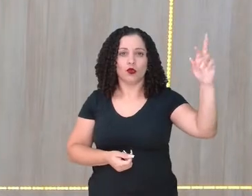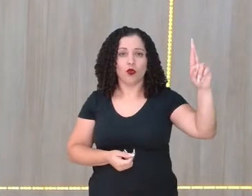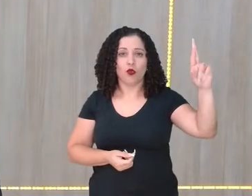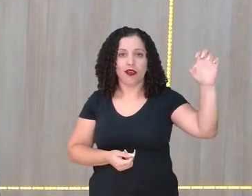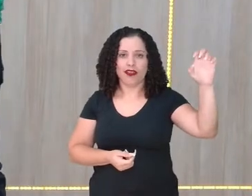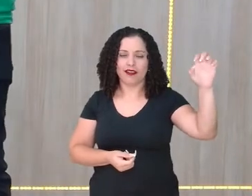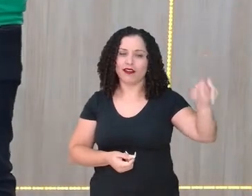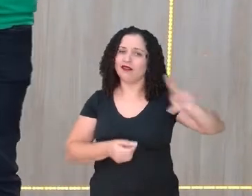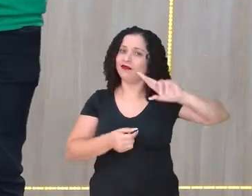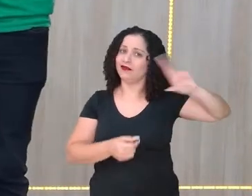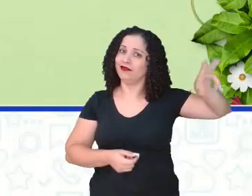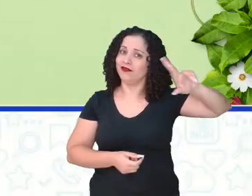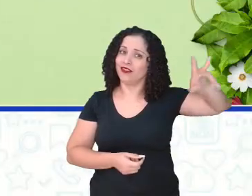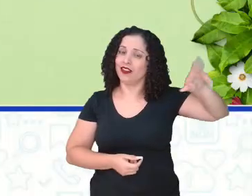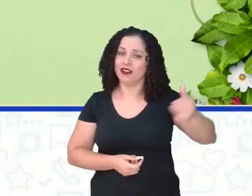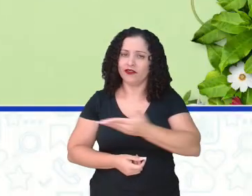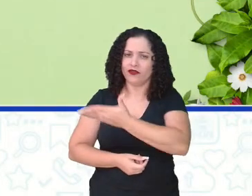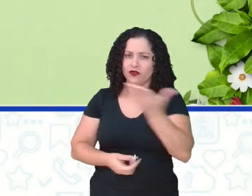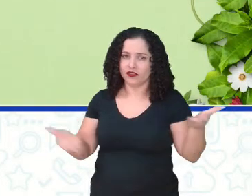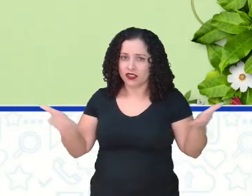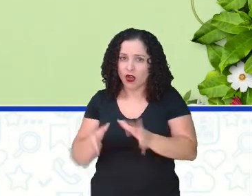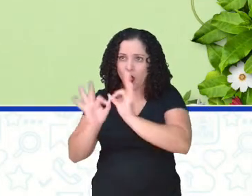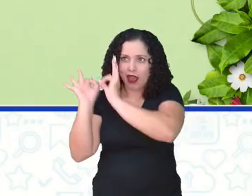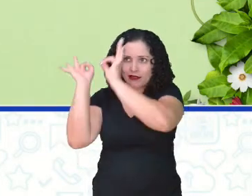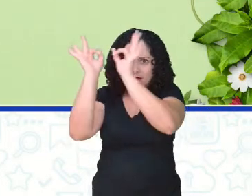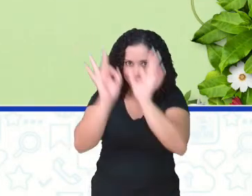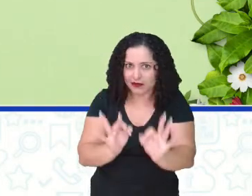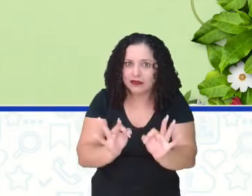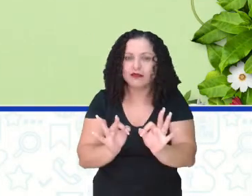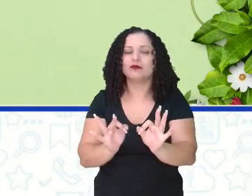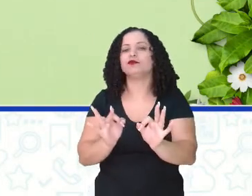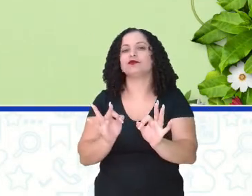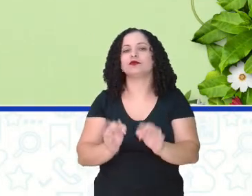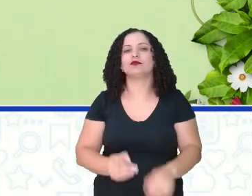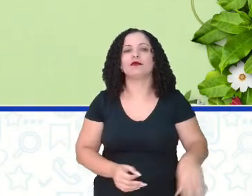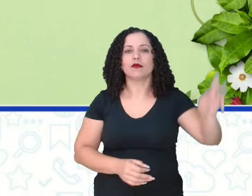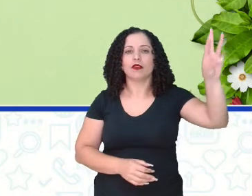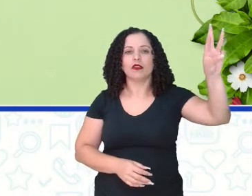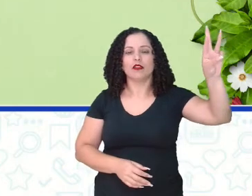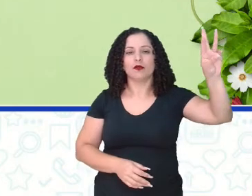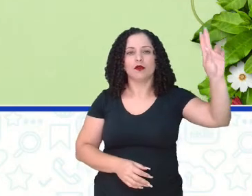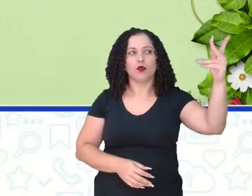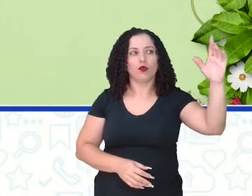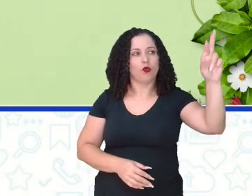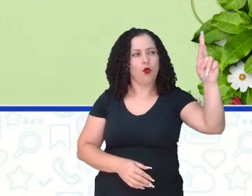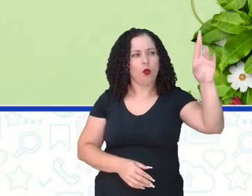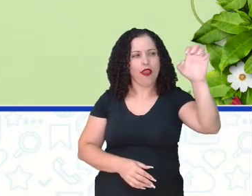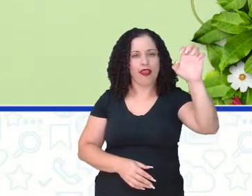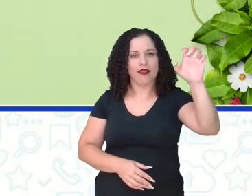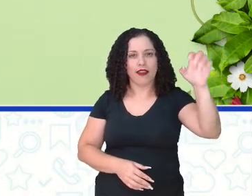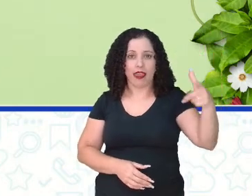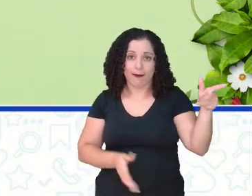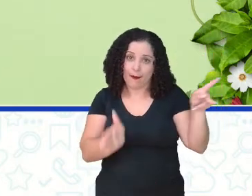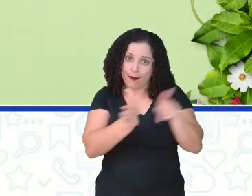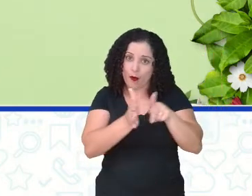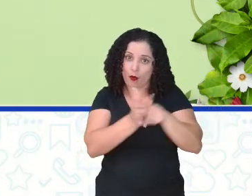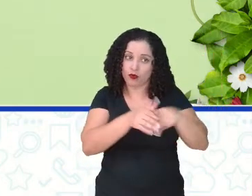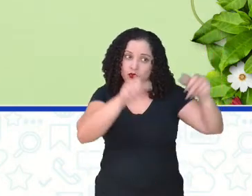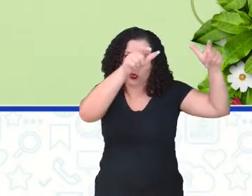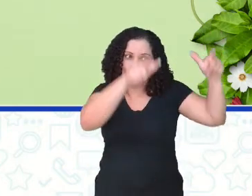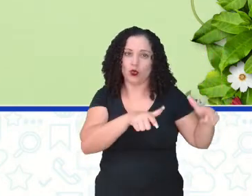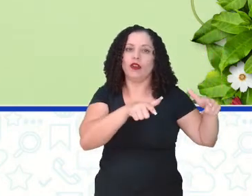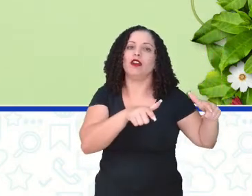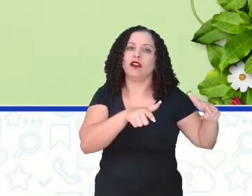Eu queria que você aí em casa prestasse bem atenção aqui comigo. O where é um advérbio de lugar. Eu